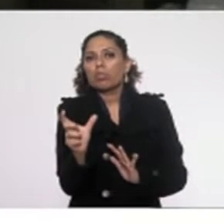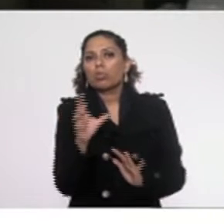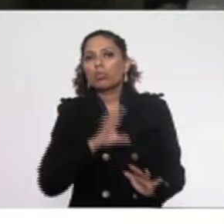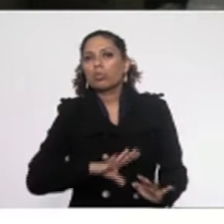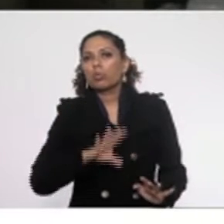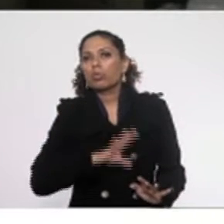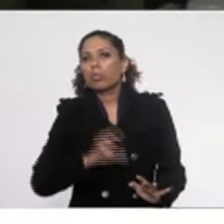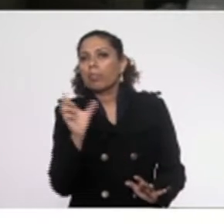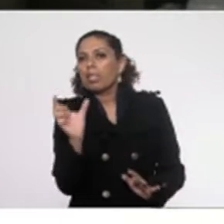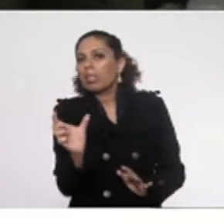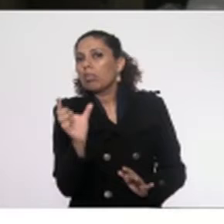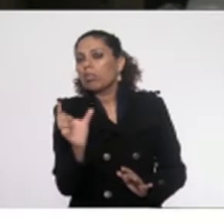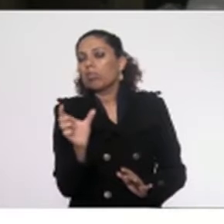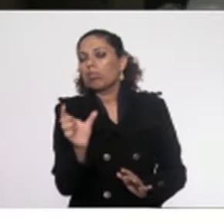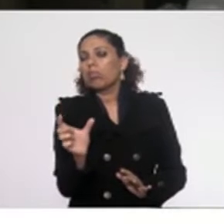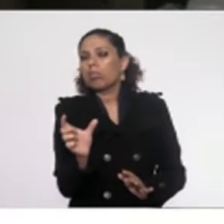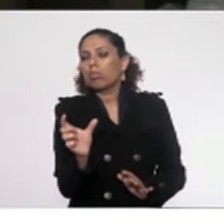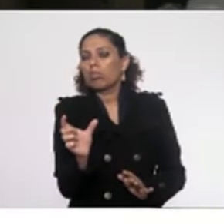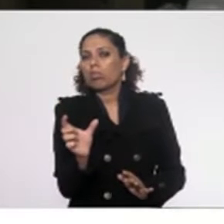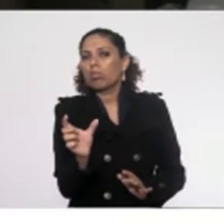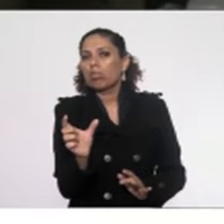o termo de